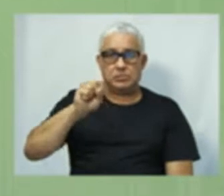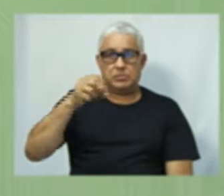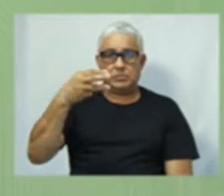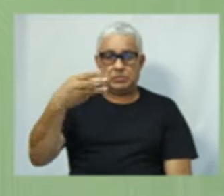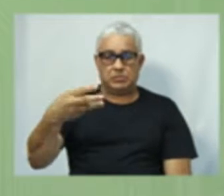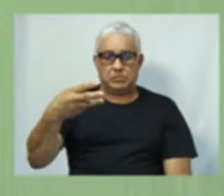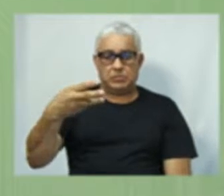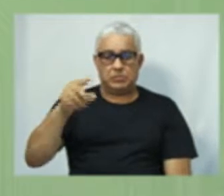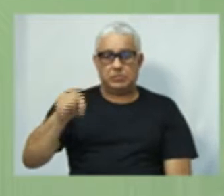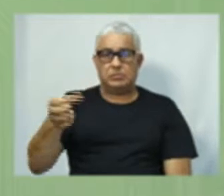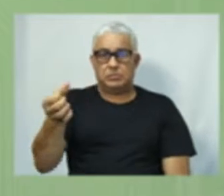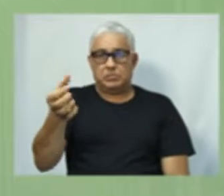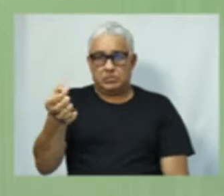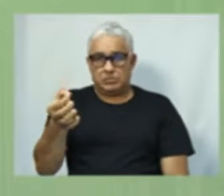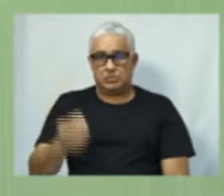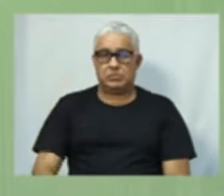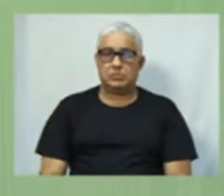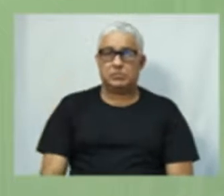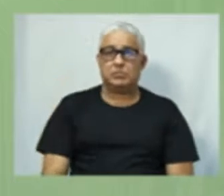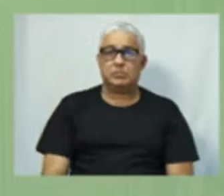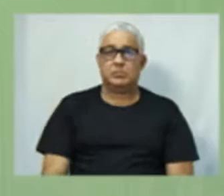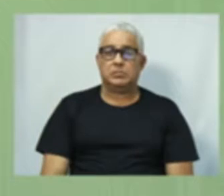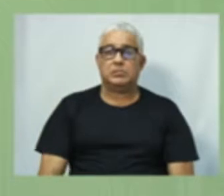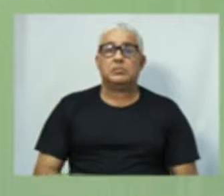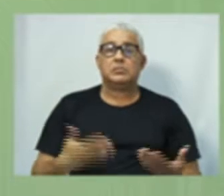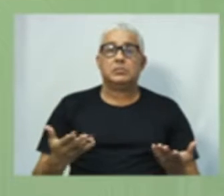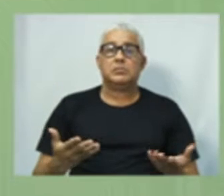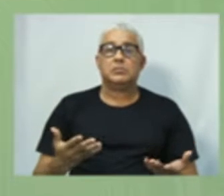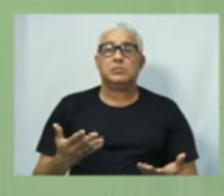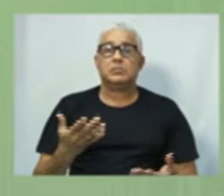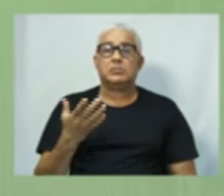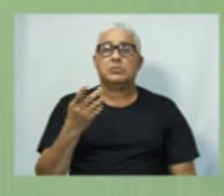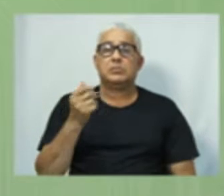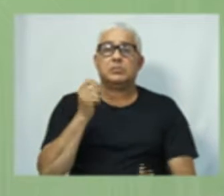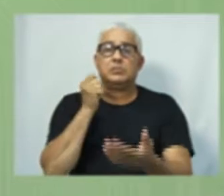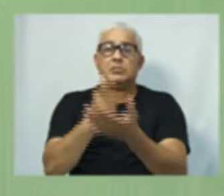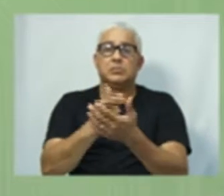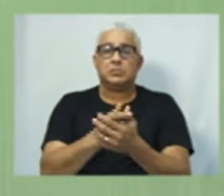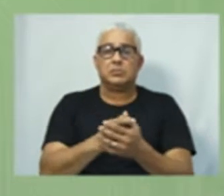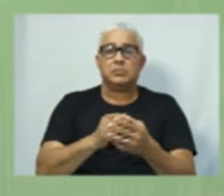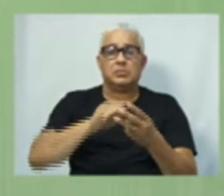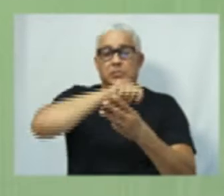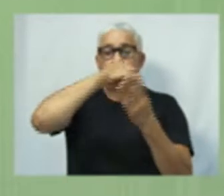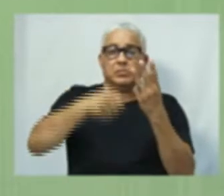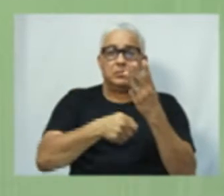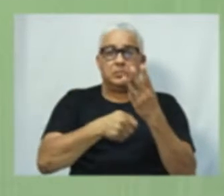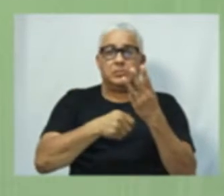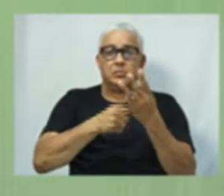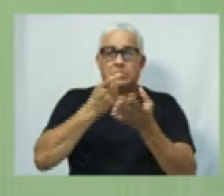2.583,60. Portanto, qual vai ser o valor pago do primeiro trimestre do imposto de renda?